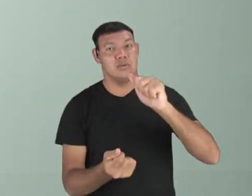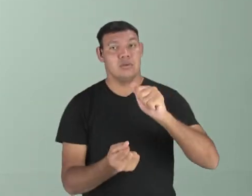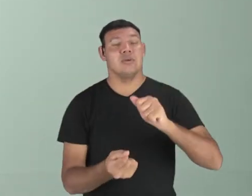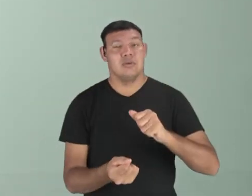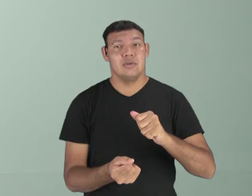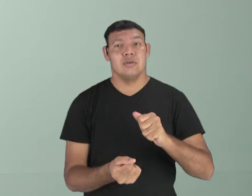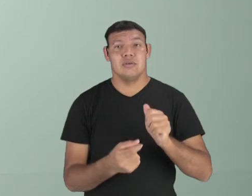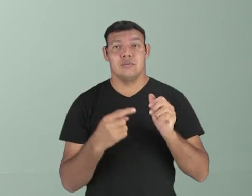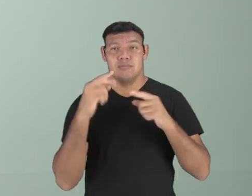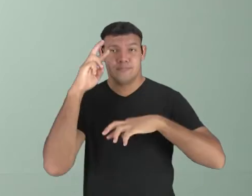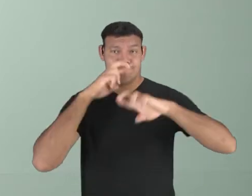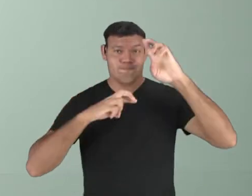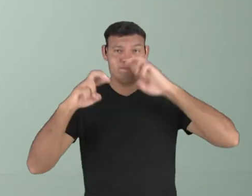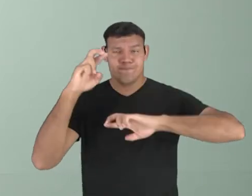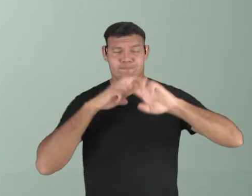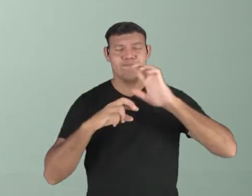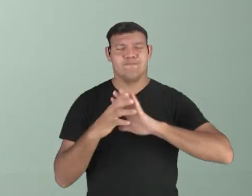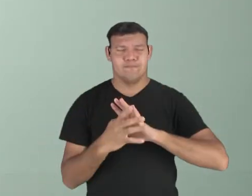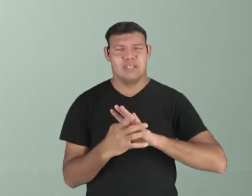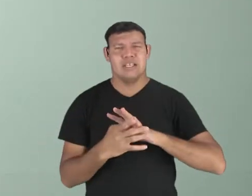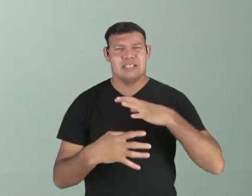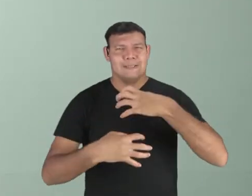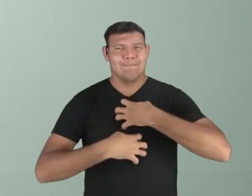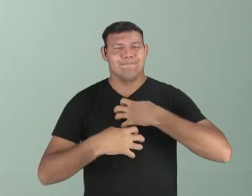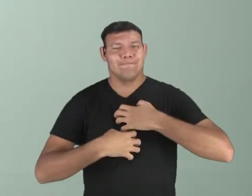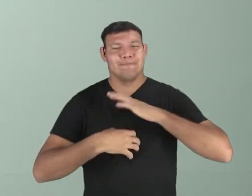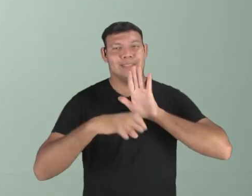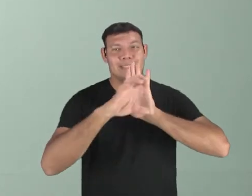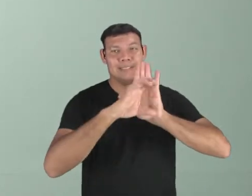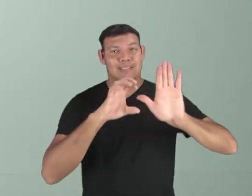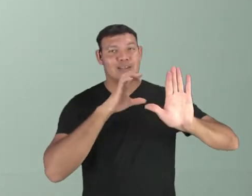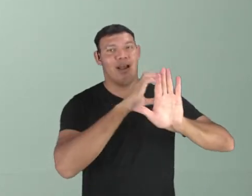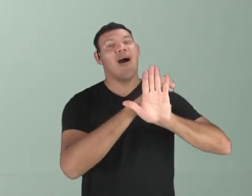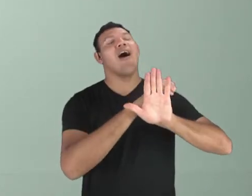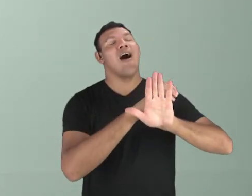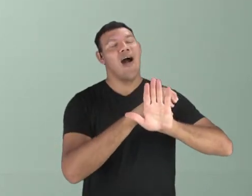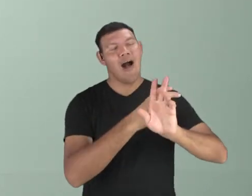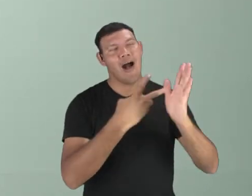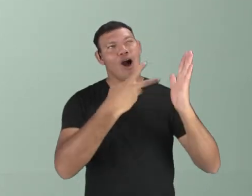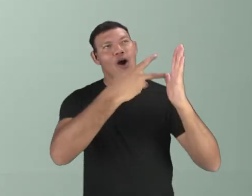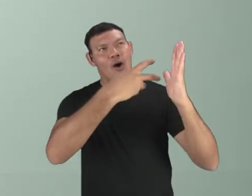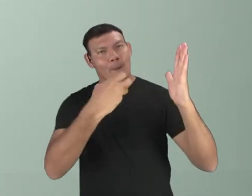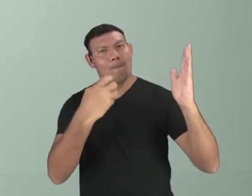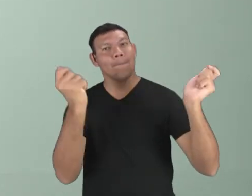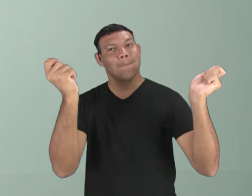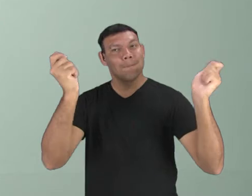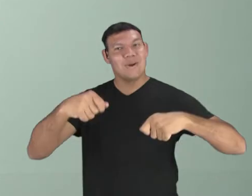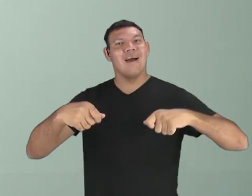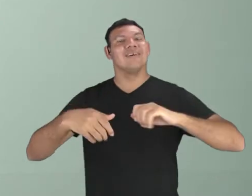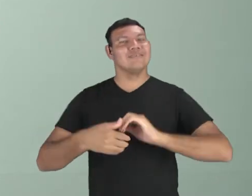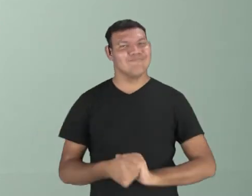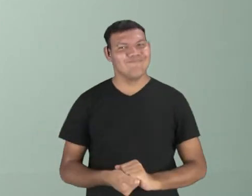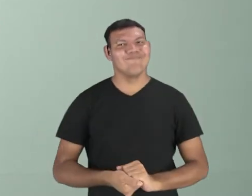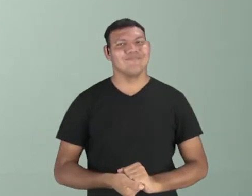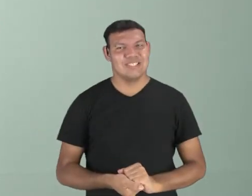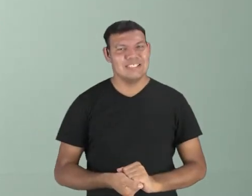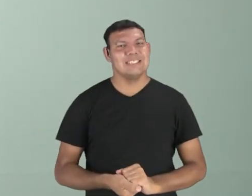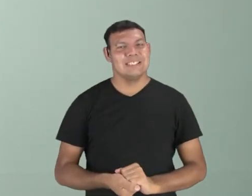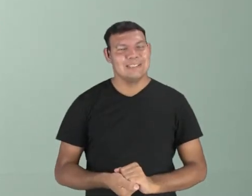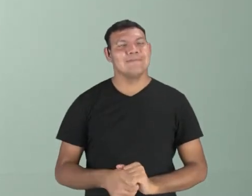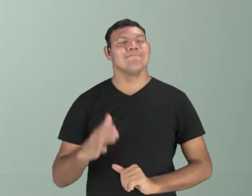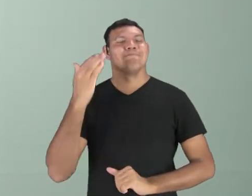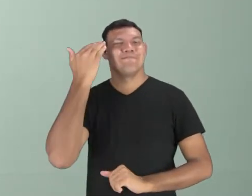quando a gente atribui esse sentido conotativo, agora faz sentido a interpretação da tirinha. Agora a gente